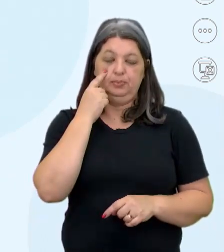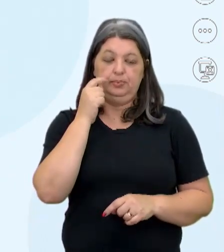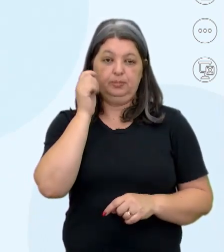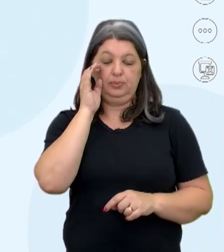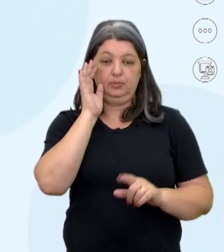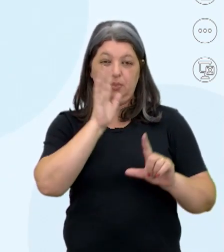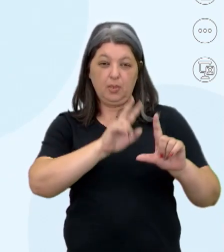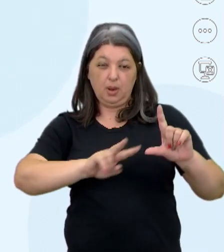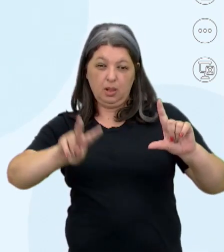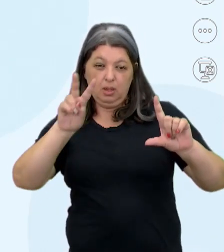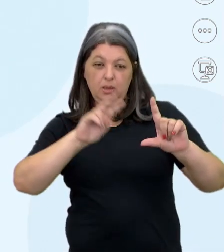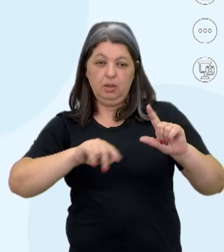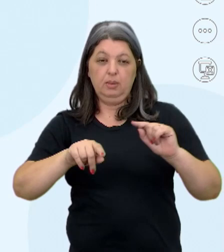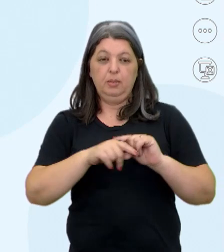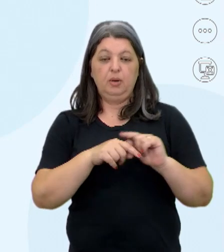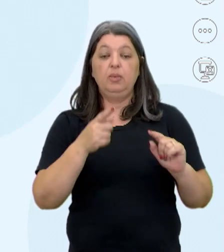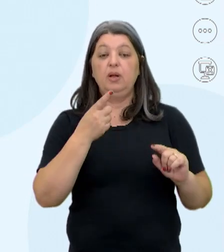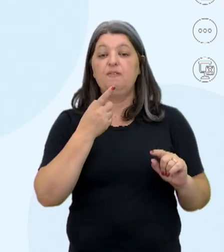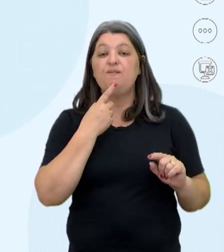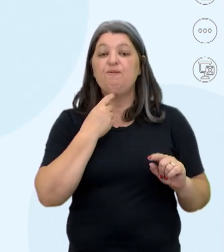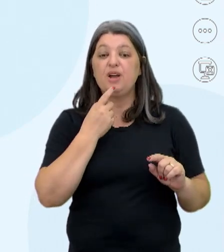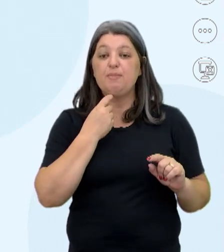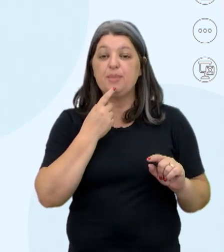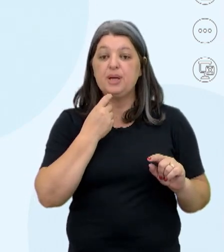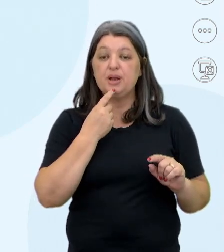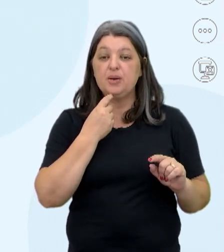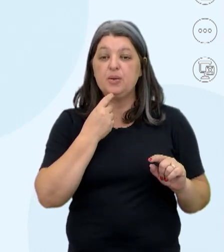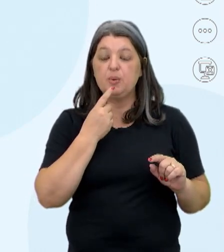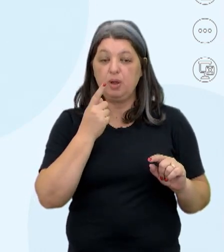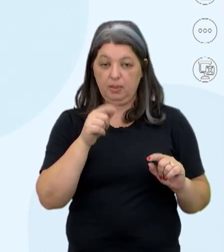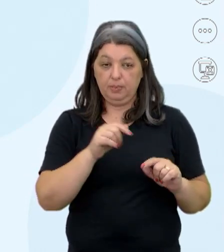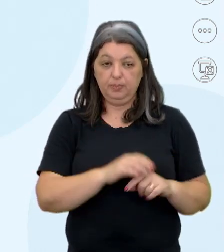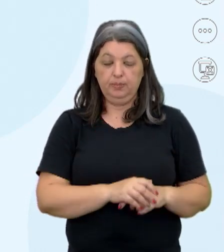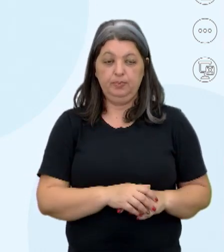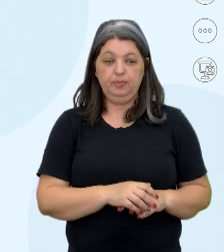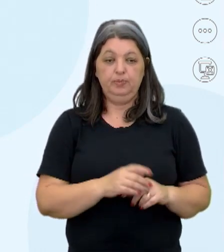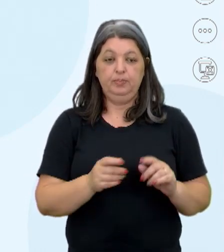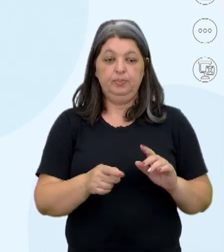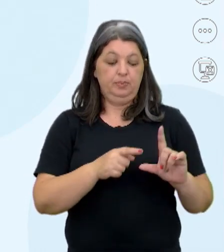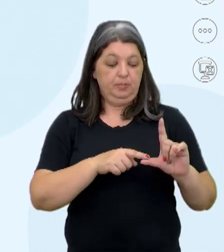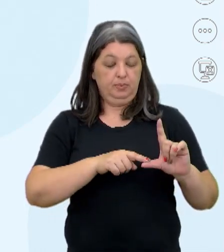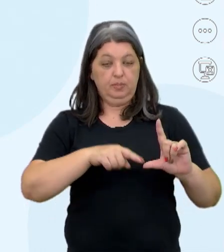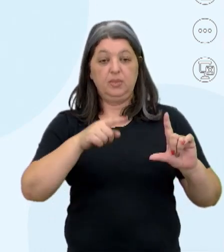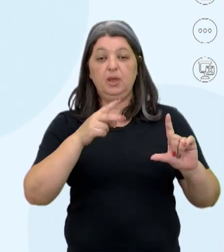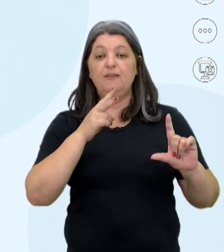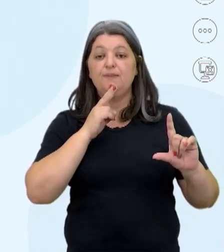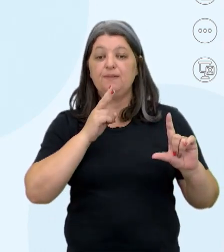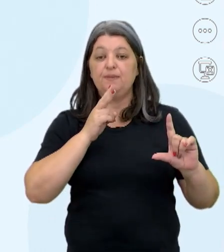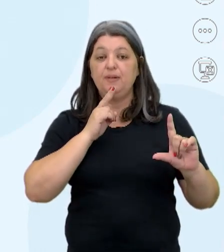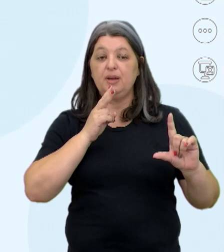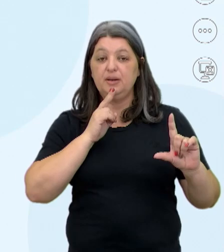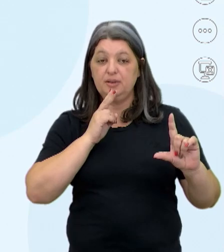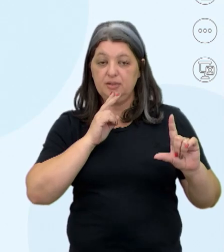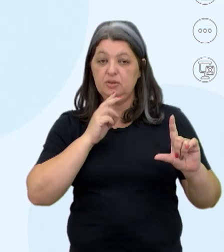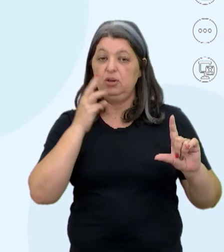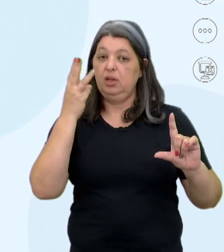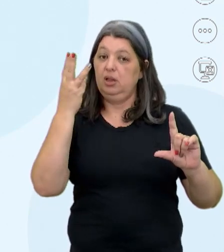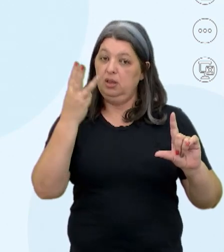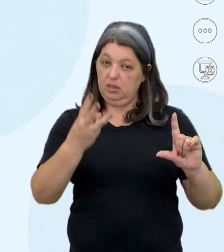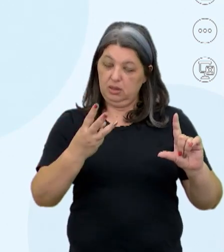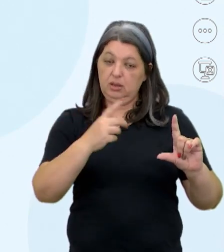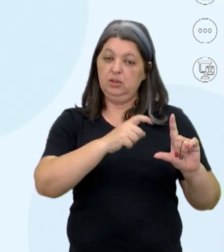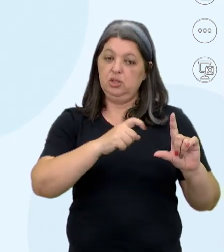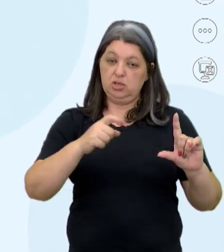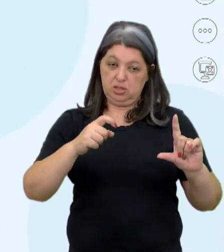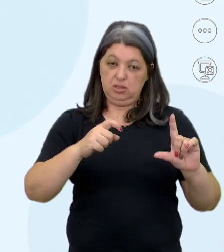visual. Observem a curva em vermelho, certo? É a função seno. Se você olhar a função verde, que é seno de 3x,